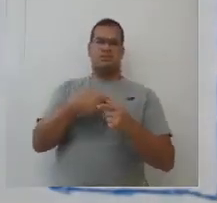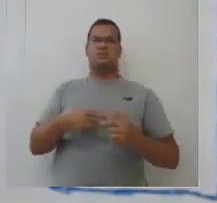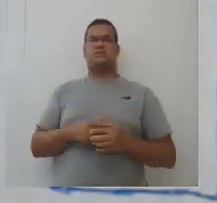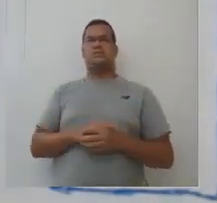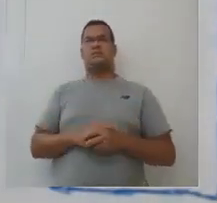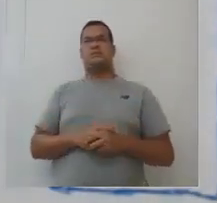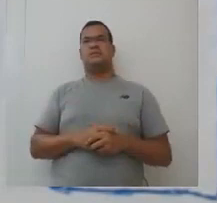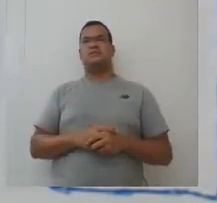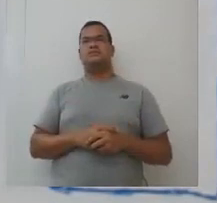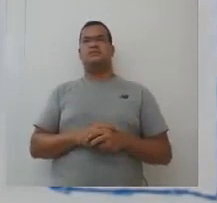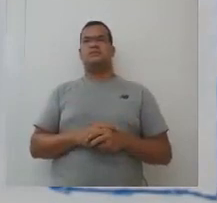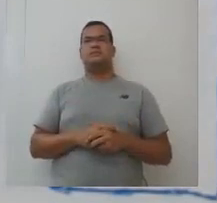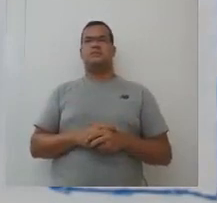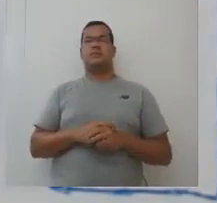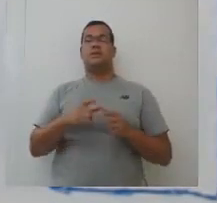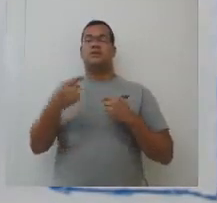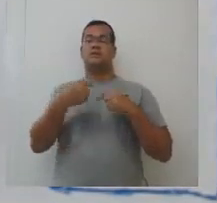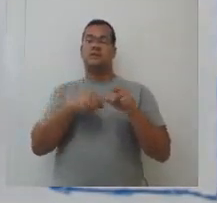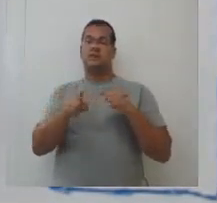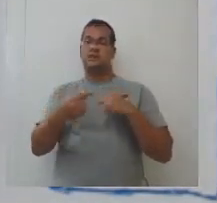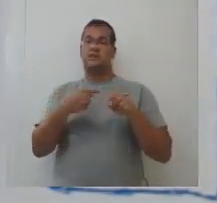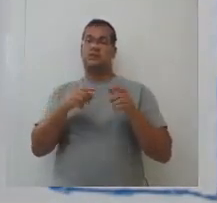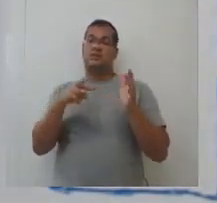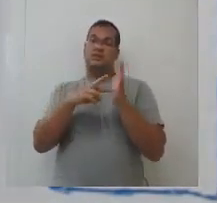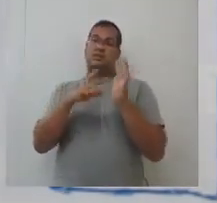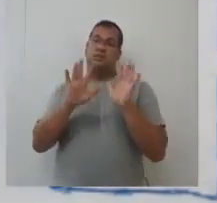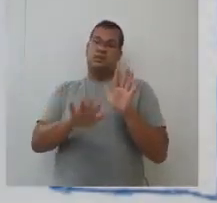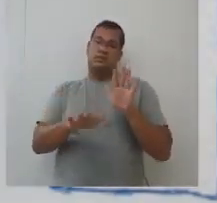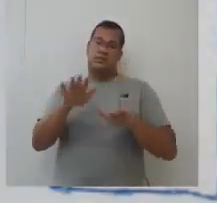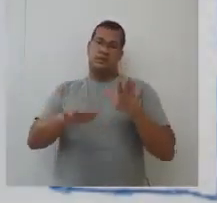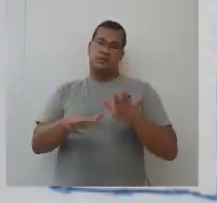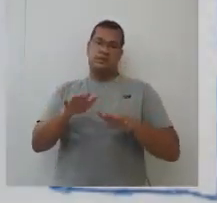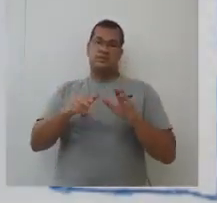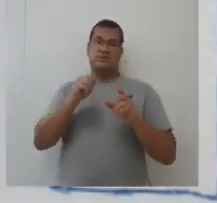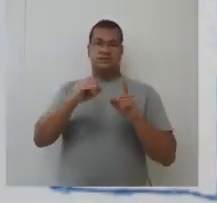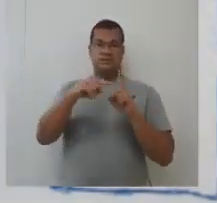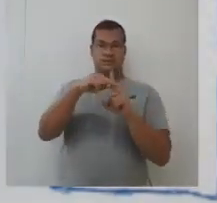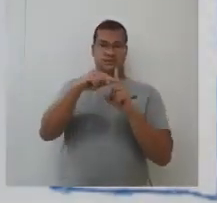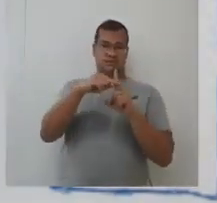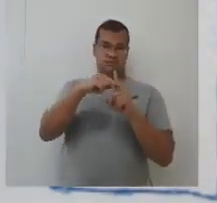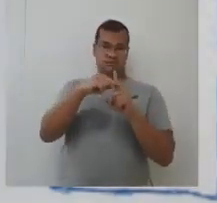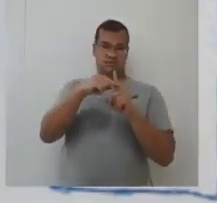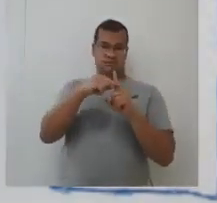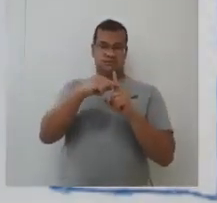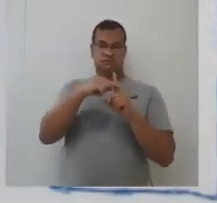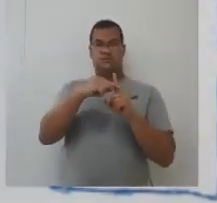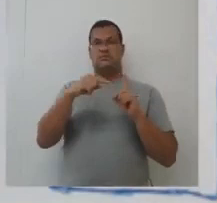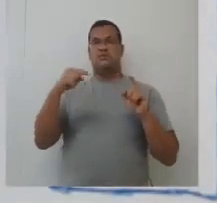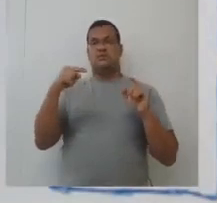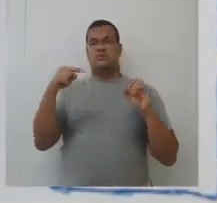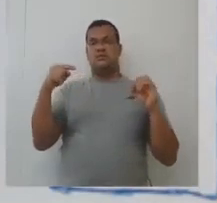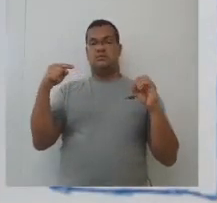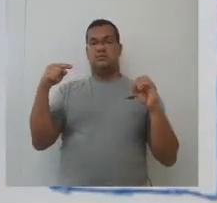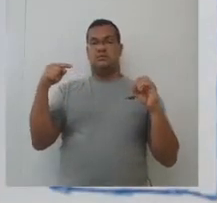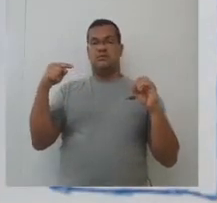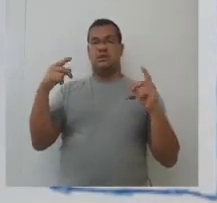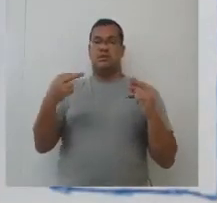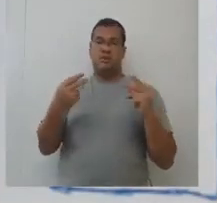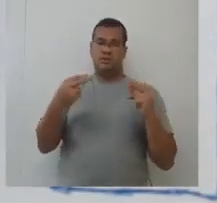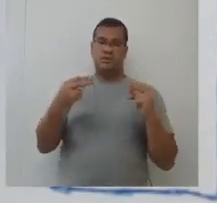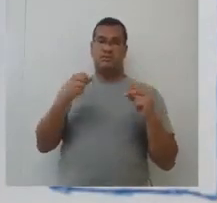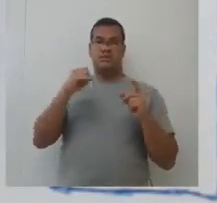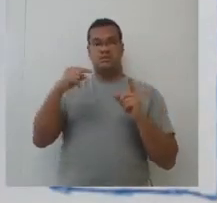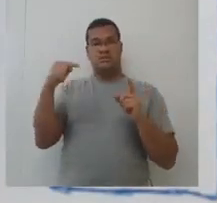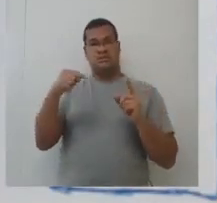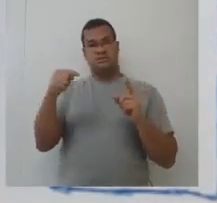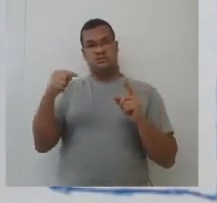aponta. E o sentido depende. Se a carga for positiva, o sentido é igual. E se a carga for negativa,